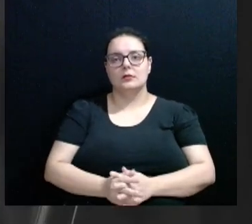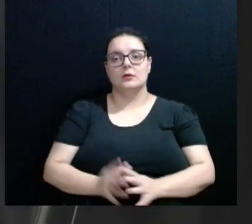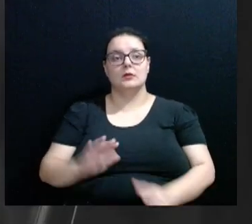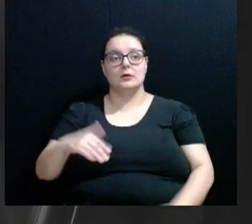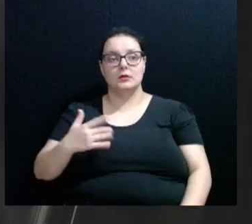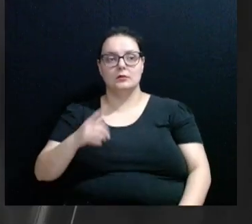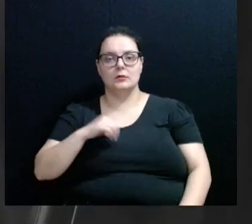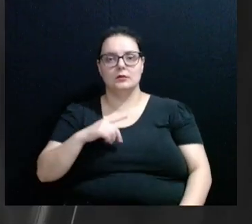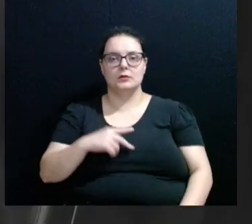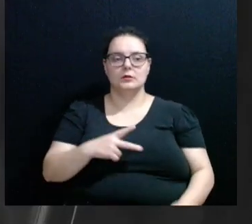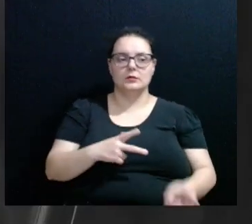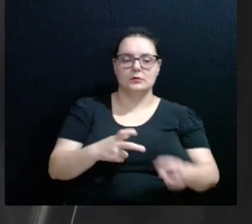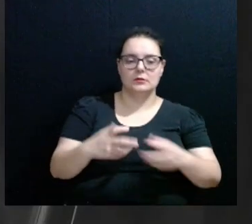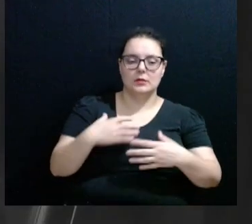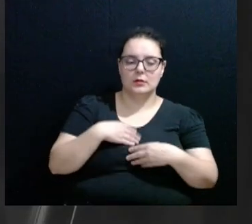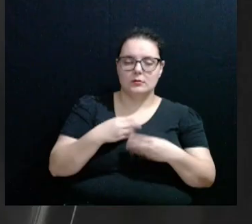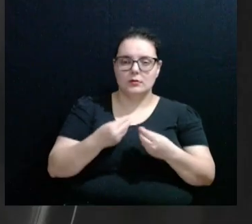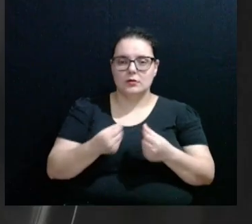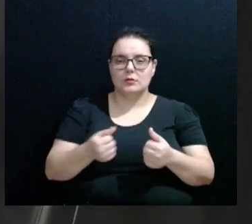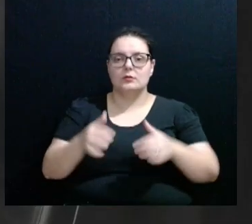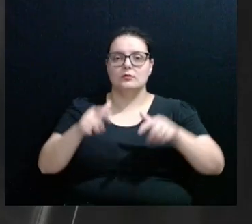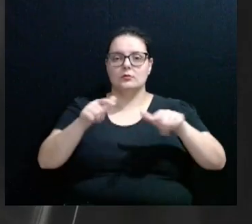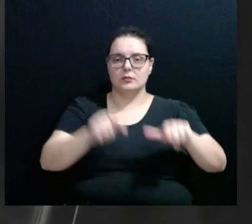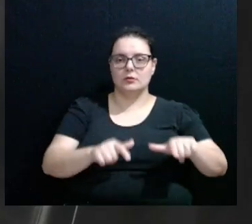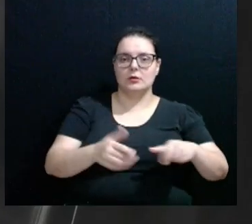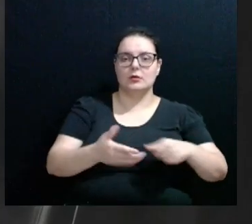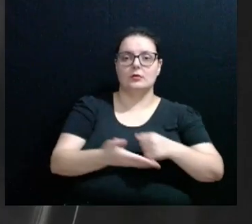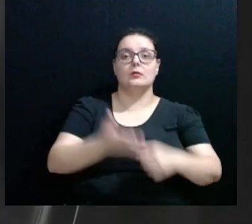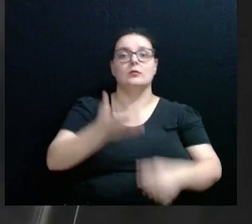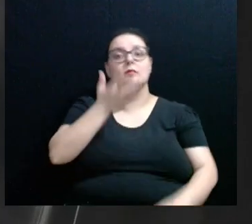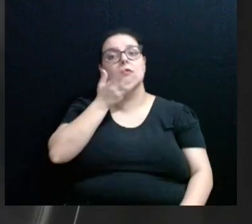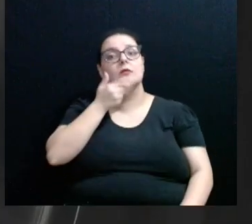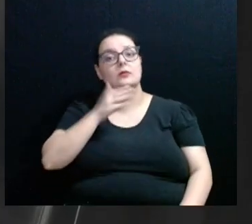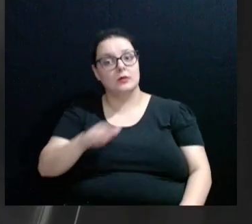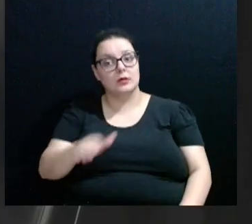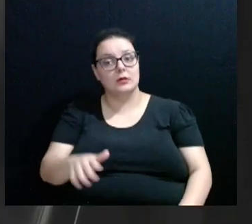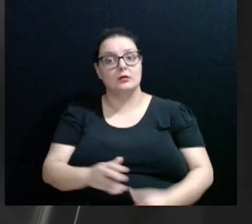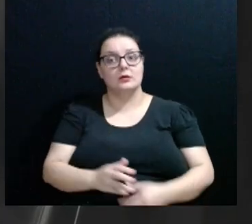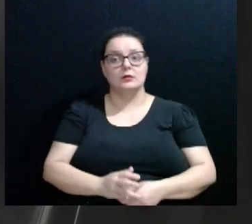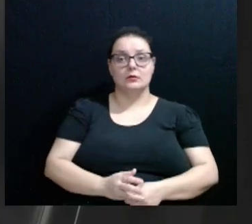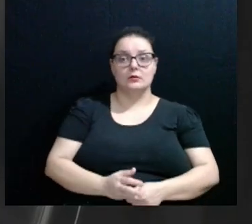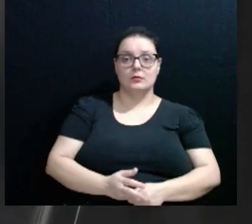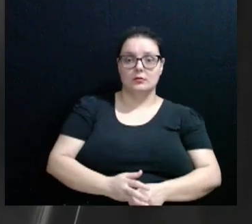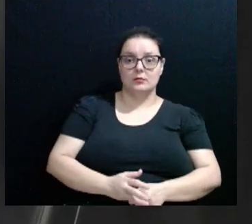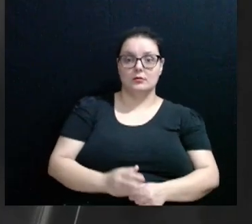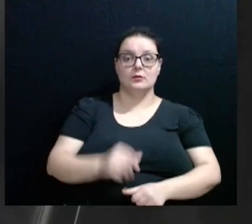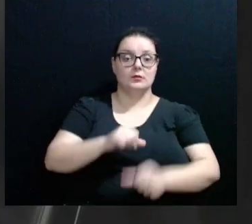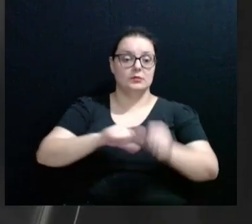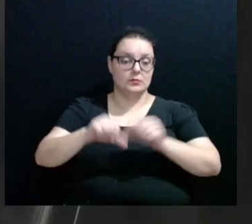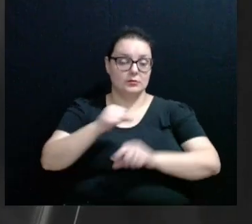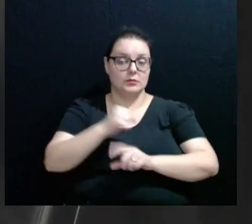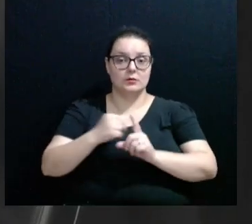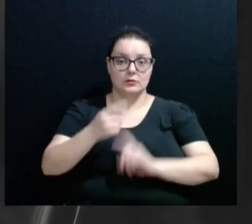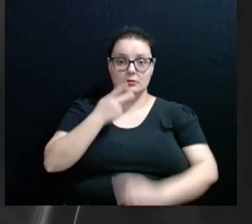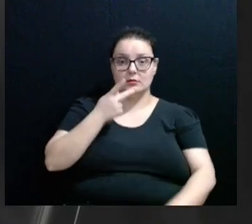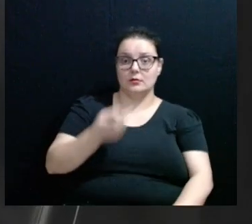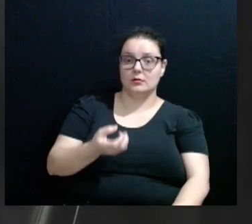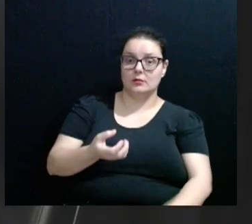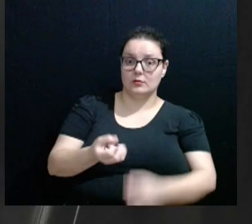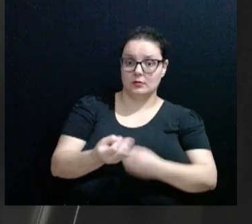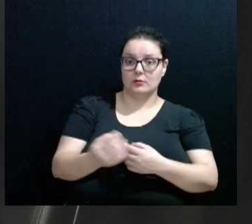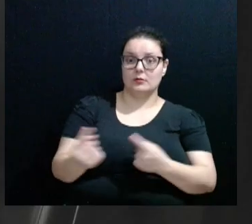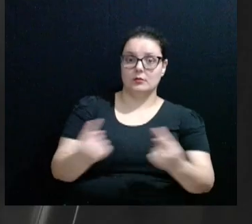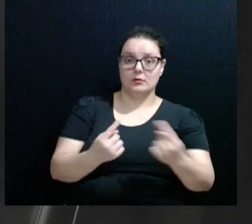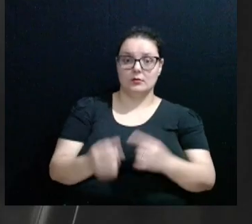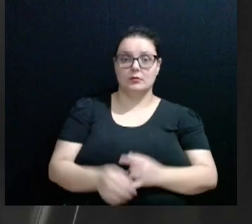olhar sensível para o território com base na criança, a gente tem transformação social. Eu vou falar dos dados que me apareceram agora